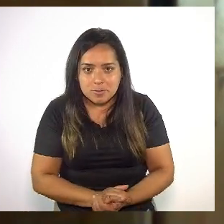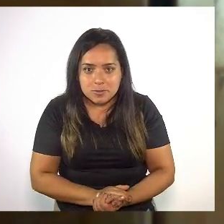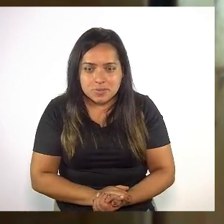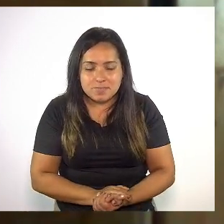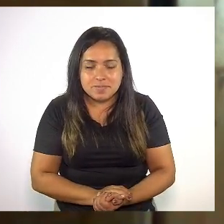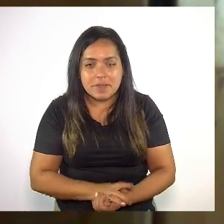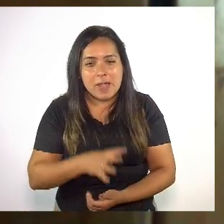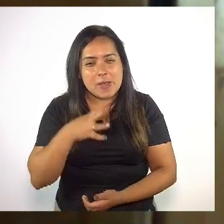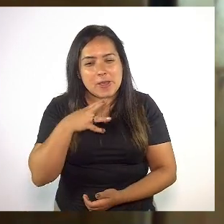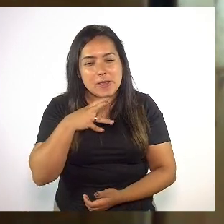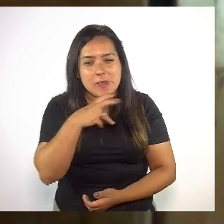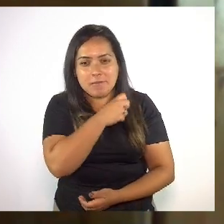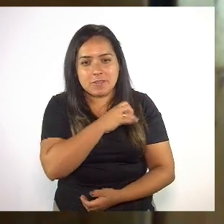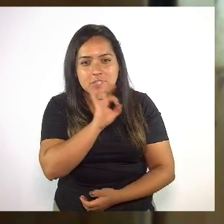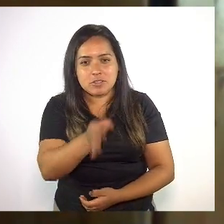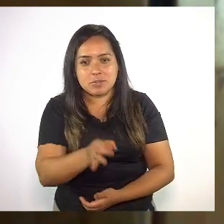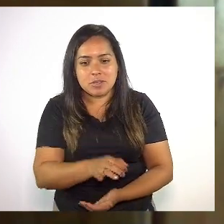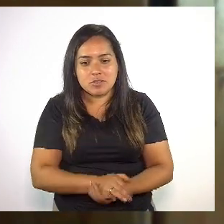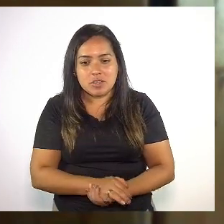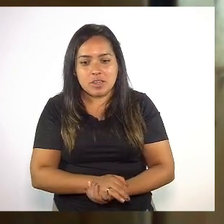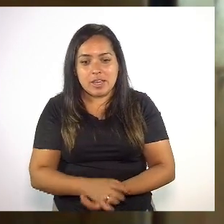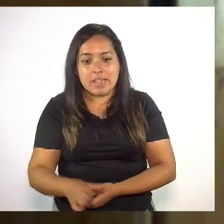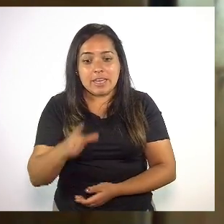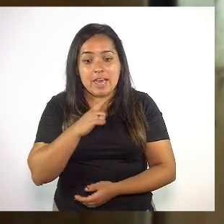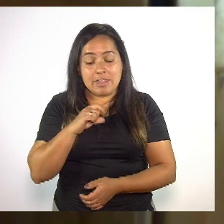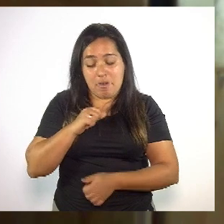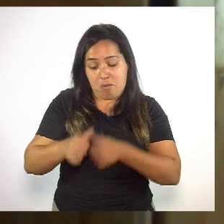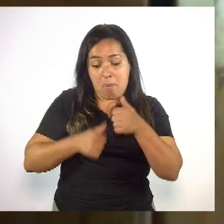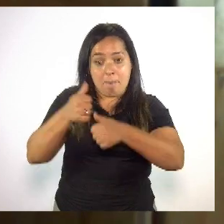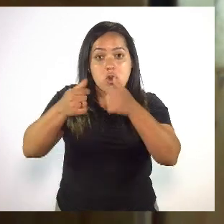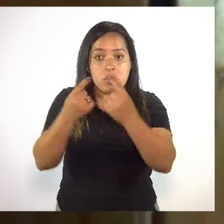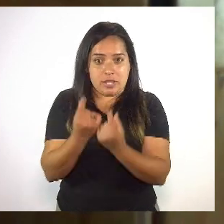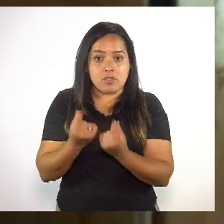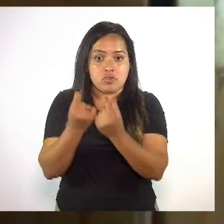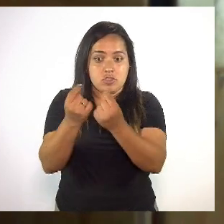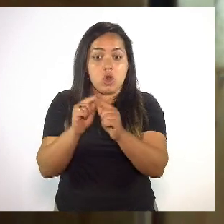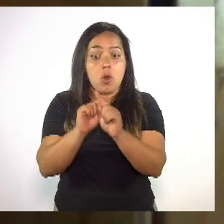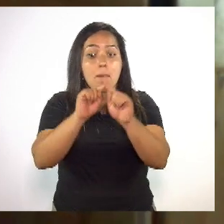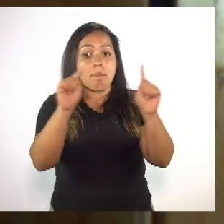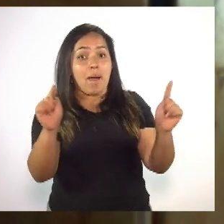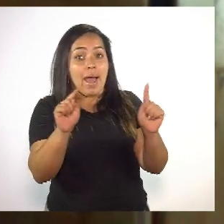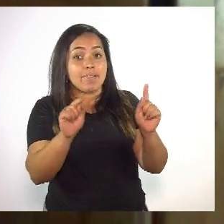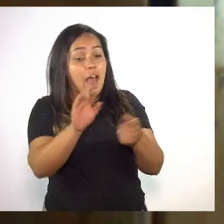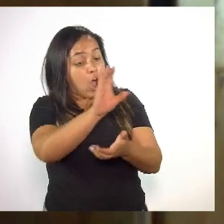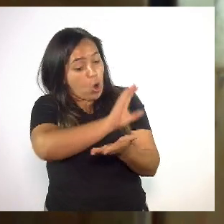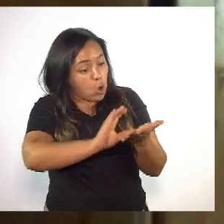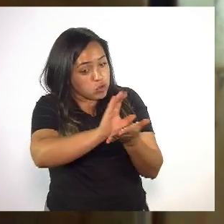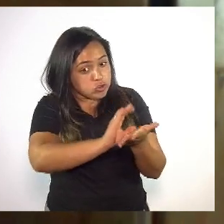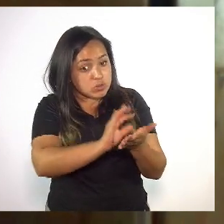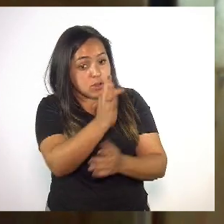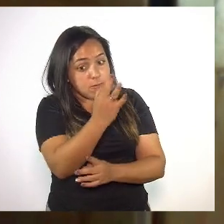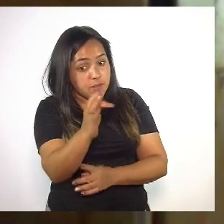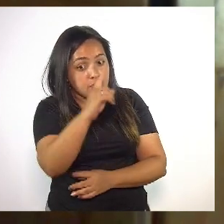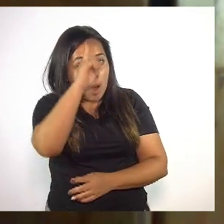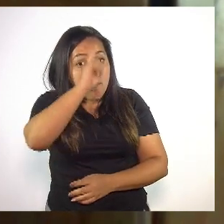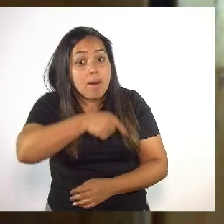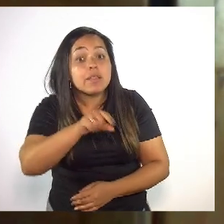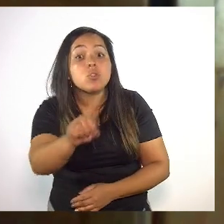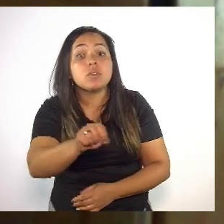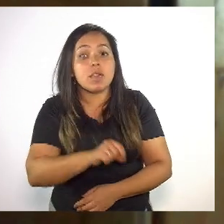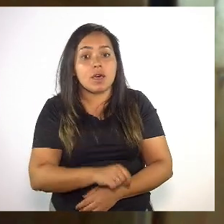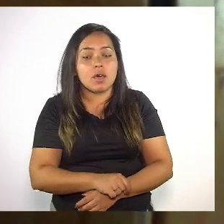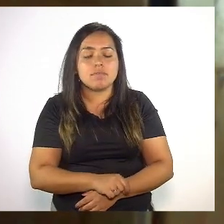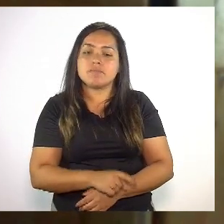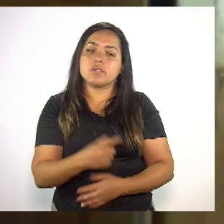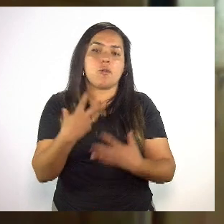Evidentemente que houve uma melhoria de aplicação, mas a Constituição Federal não